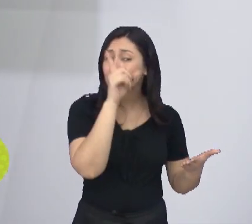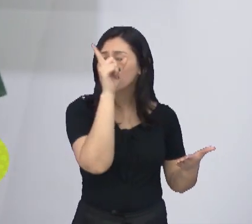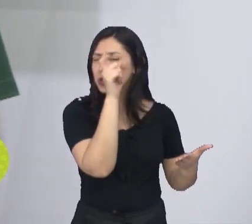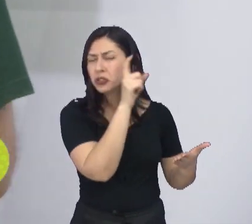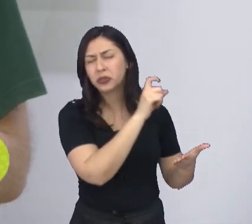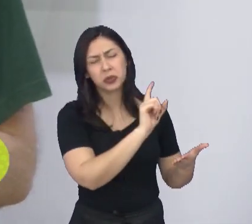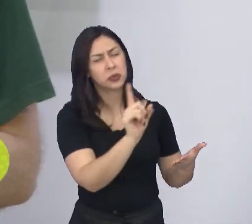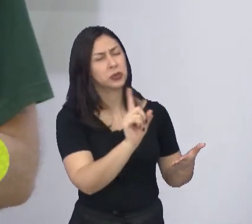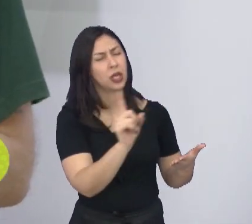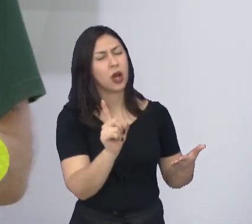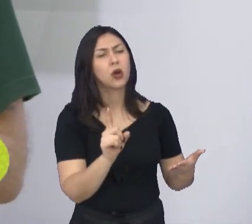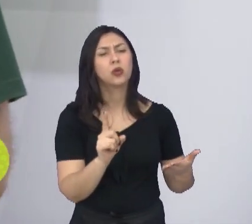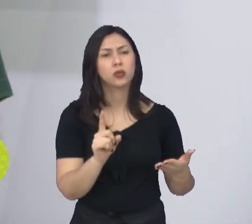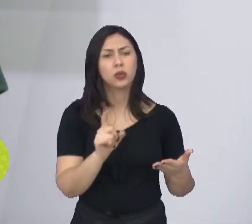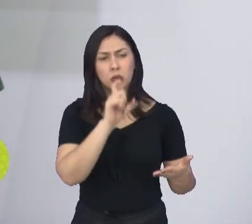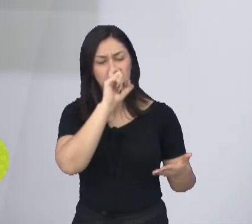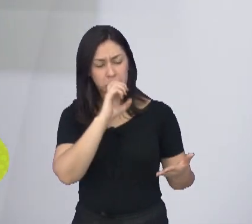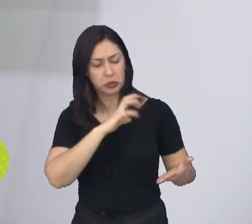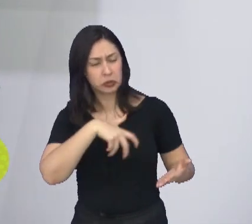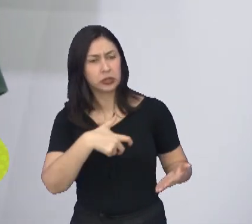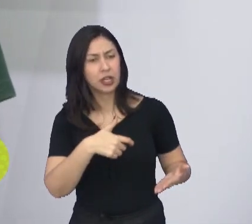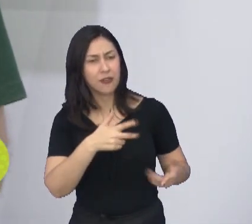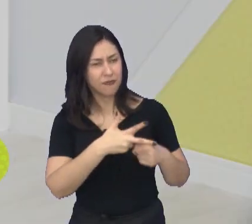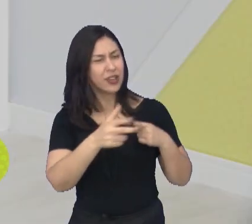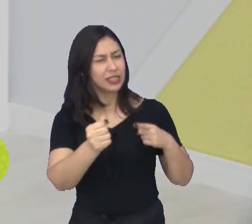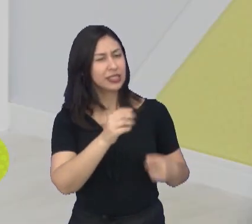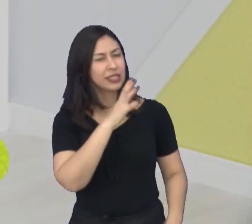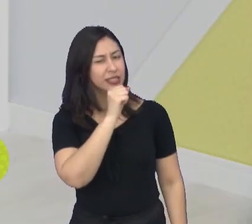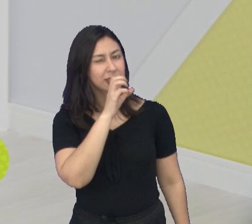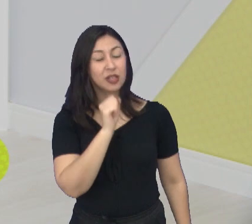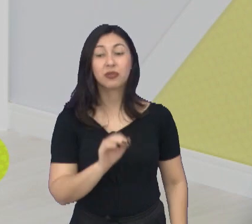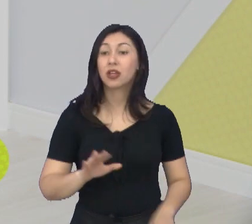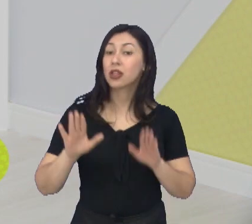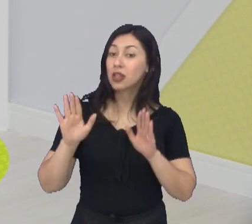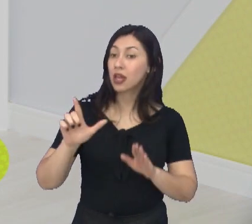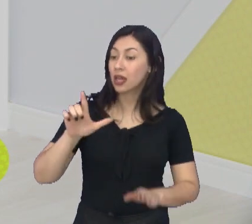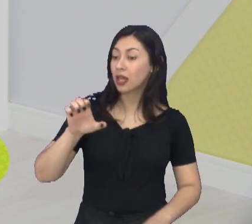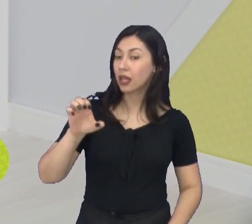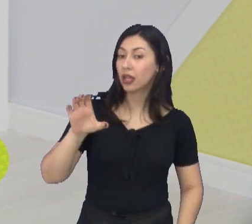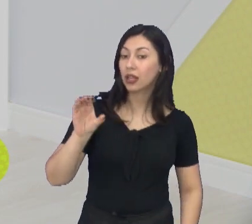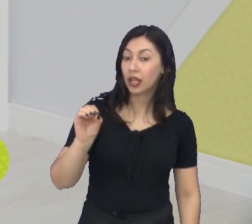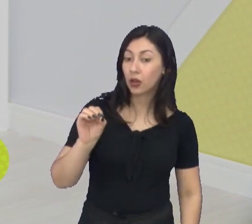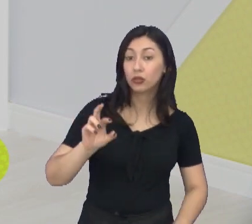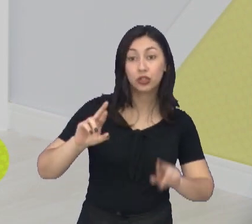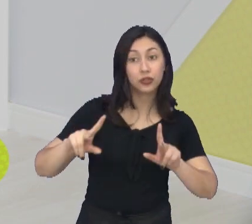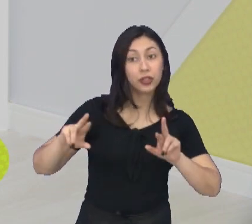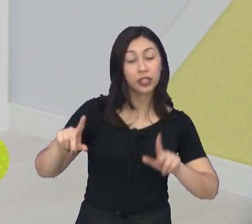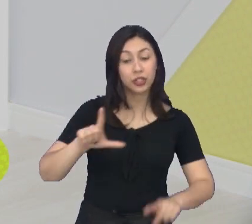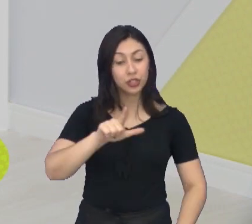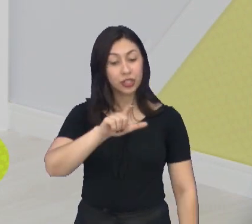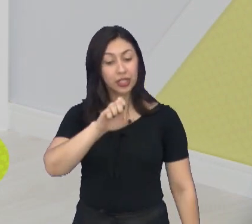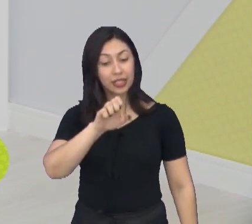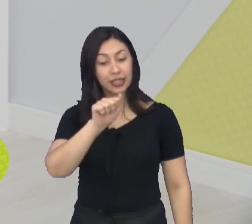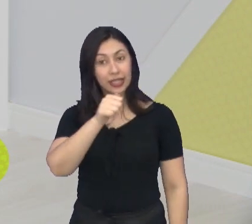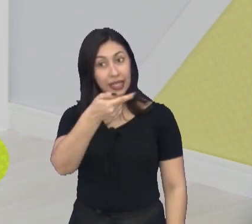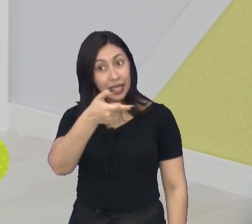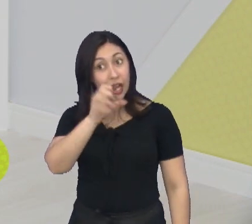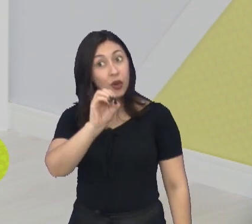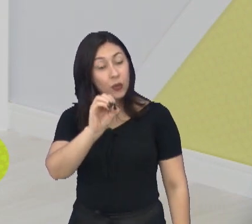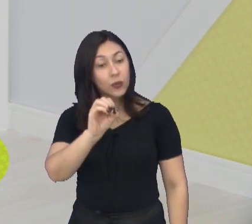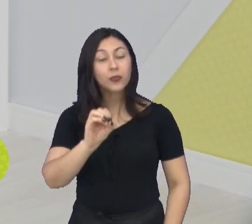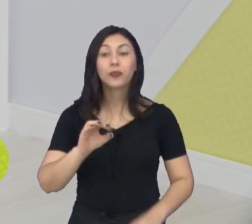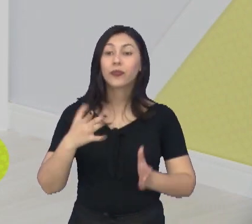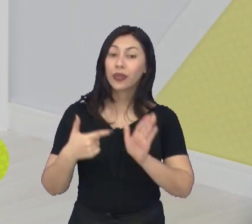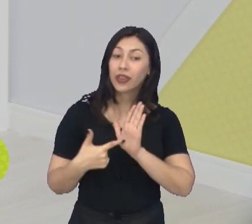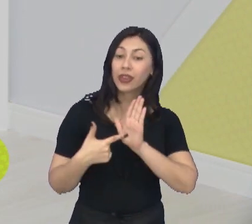para o São José. O São José vence o jogo no sábado. Não confunda Léo Lobo com Leão Lobo. Mas coloca pra gente aqui, meu caro